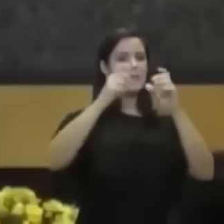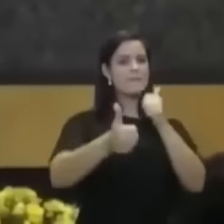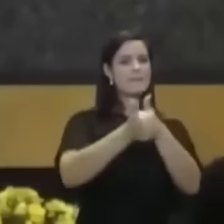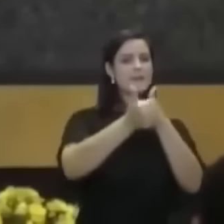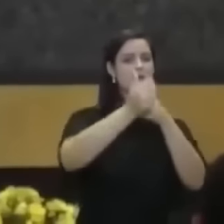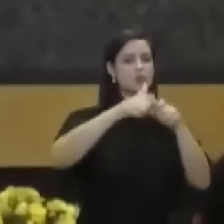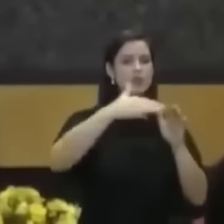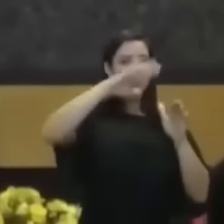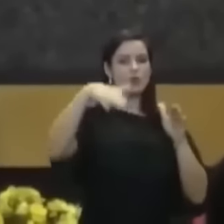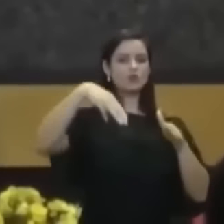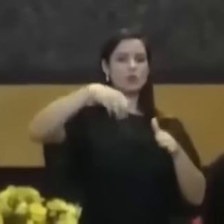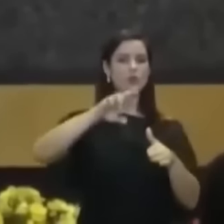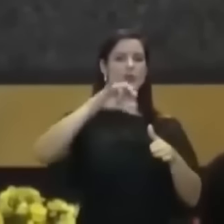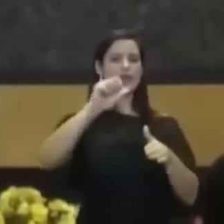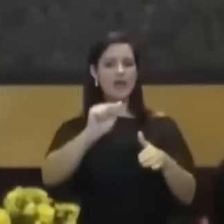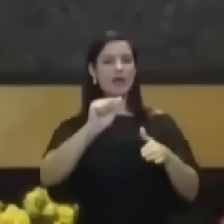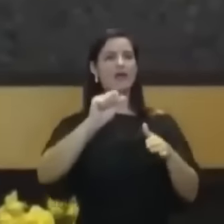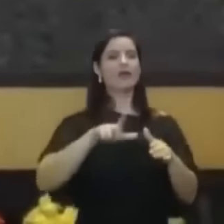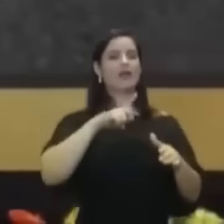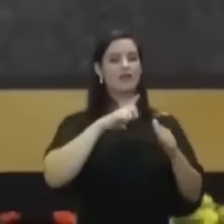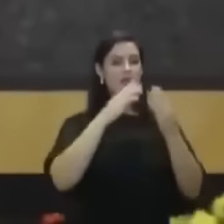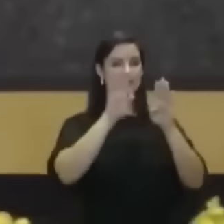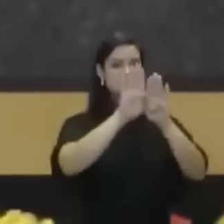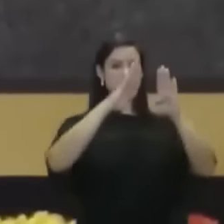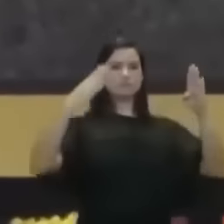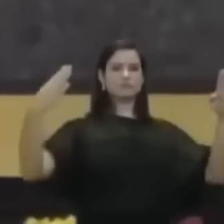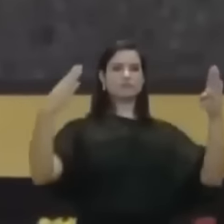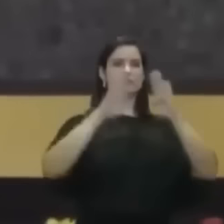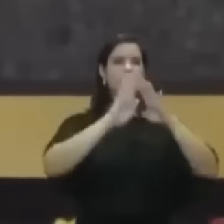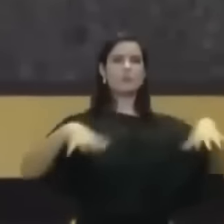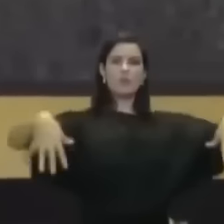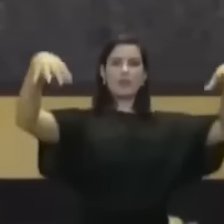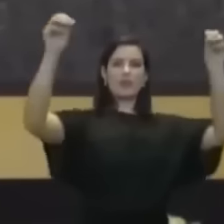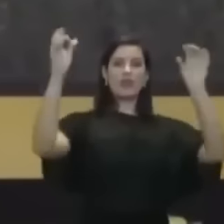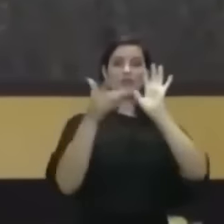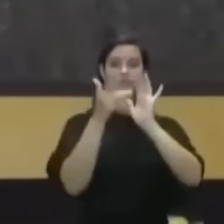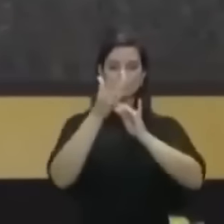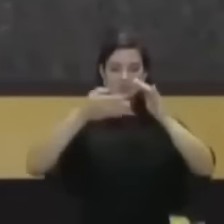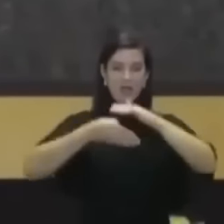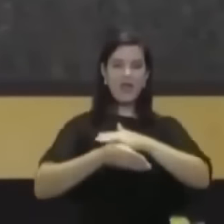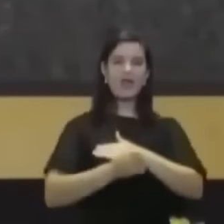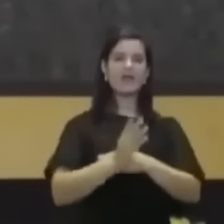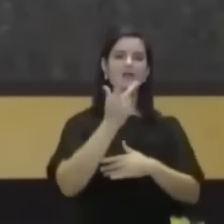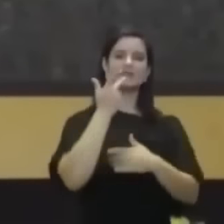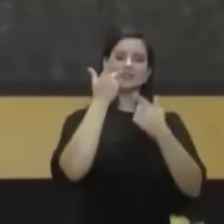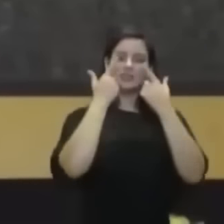templo majestoso, lá está a entrada da cidade. E diz Lucas que quando Jesus está entrando, ele começa a chorar, e o grego diz: